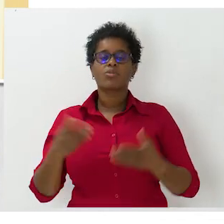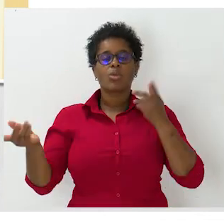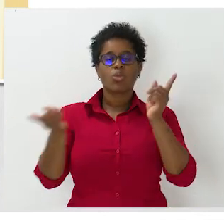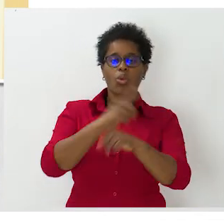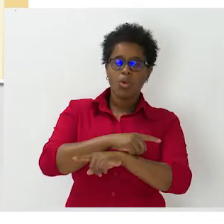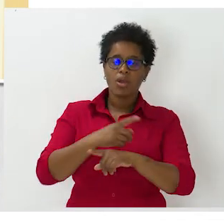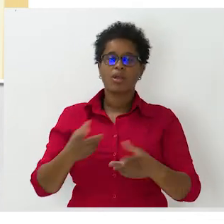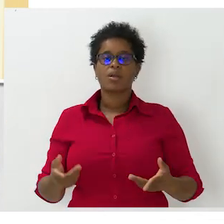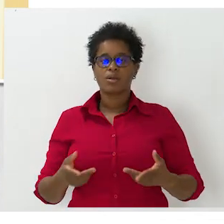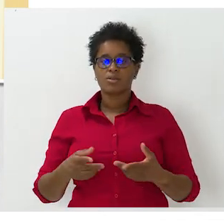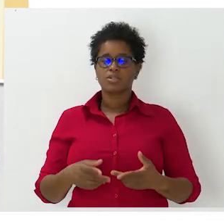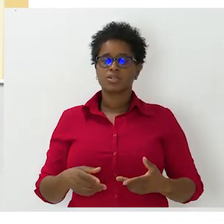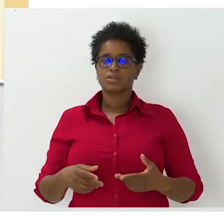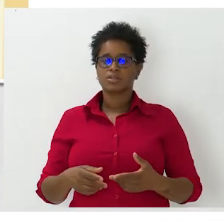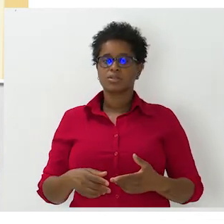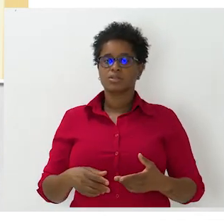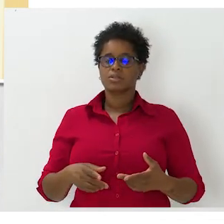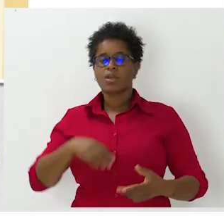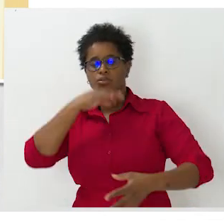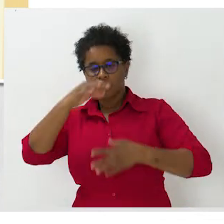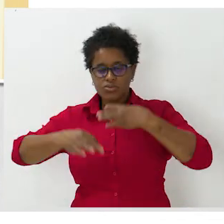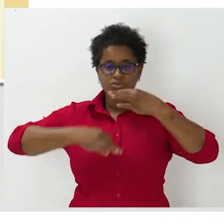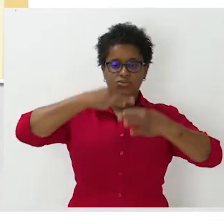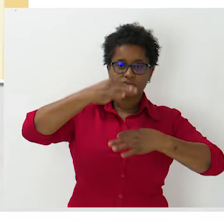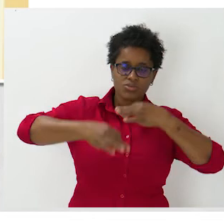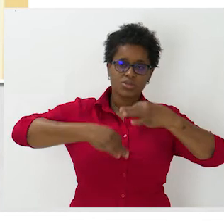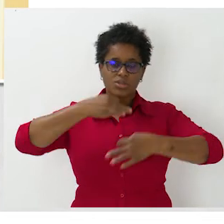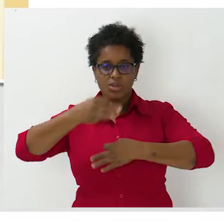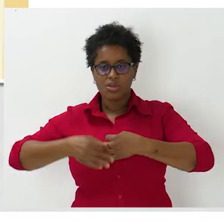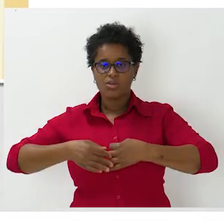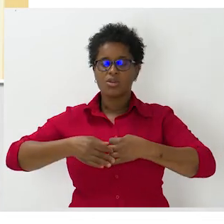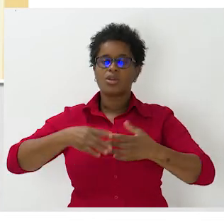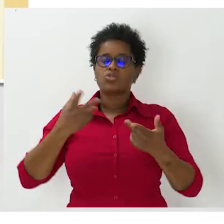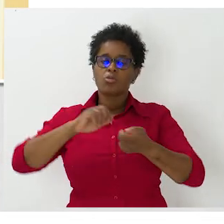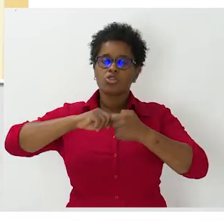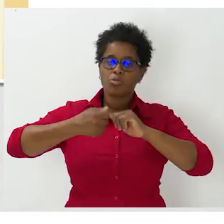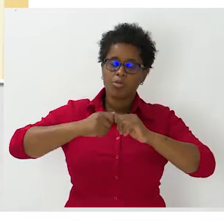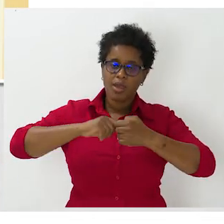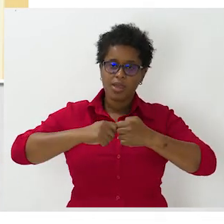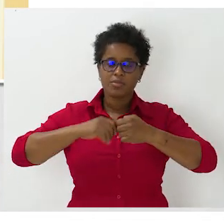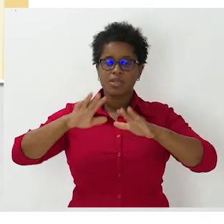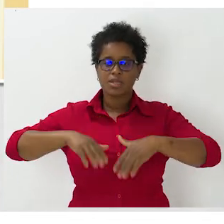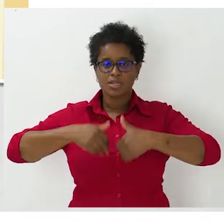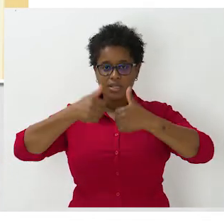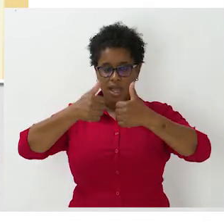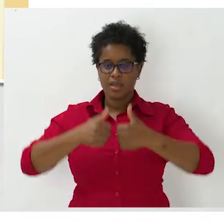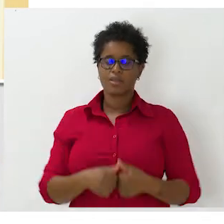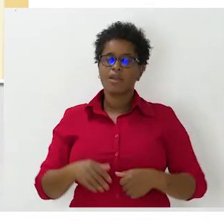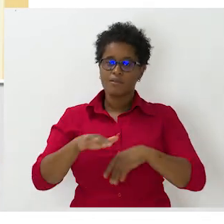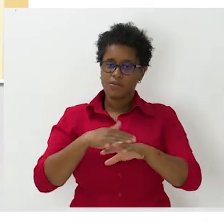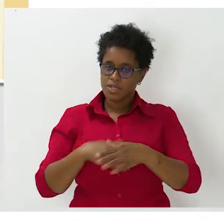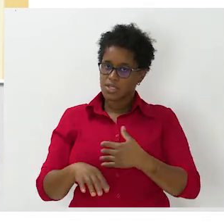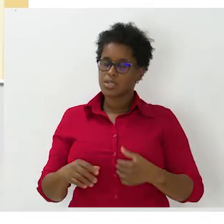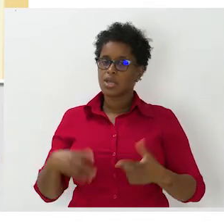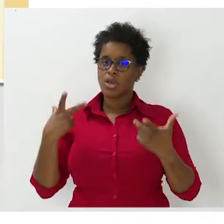trocavam impressões e discutiam sobre os problemas da cidade.